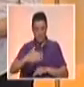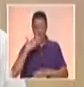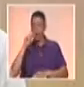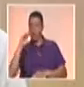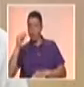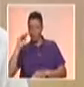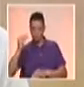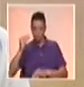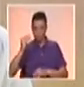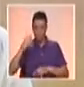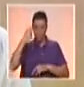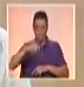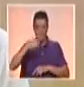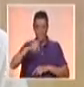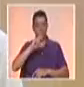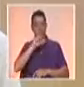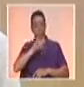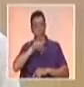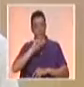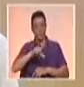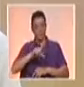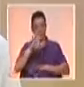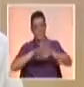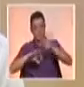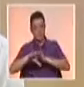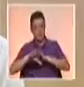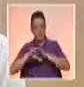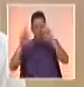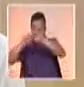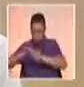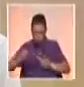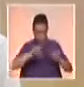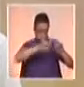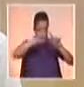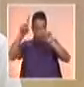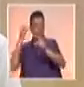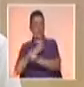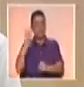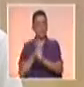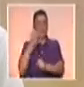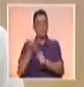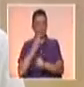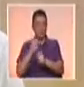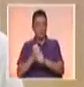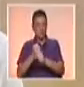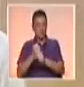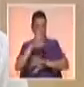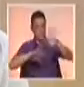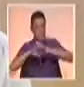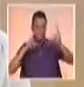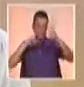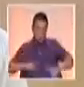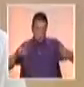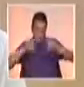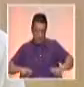alunos têm a possibilidade de fazer diferentes trabalhos, pequenos trabalhos de